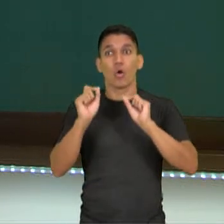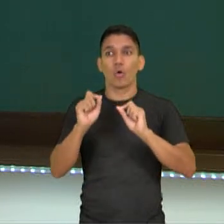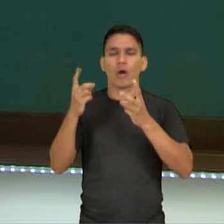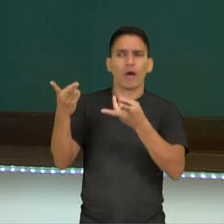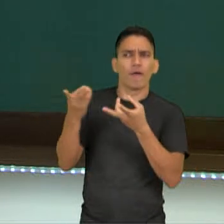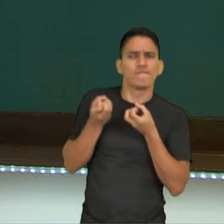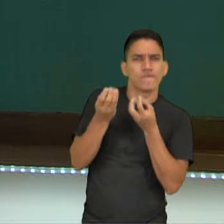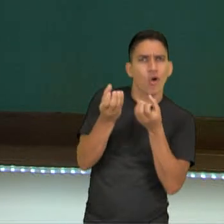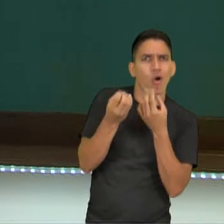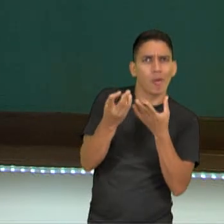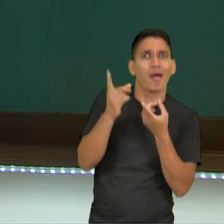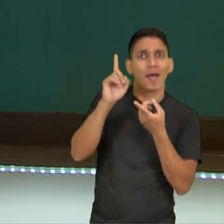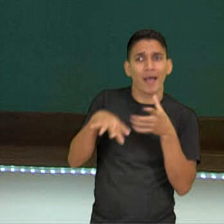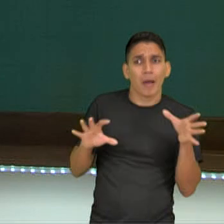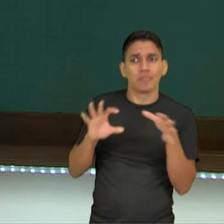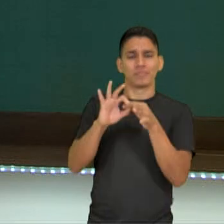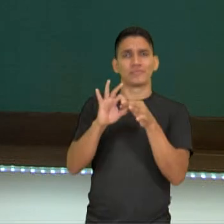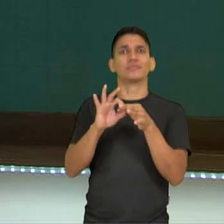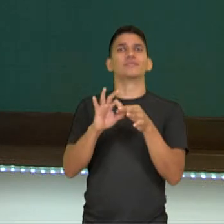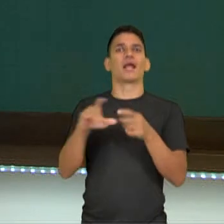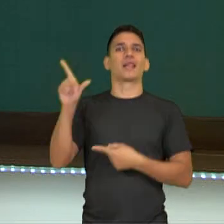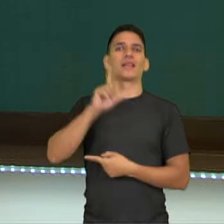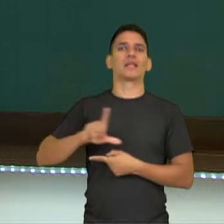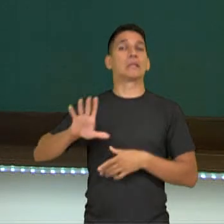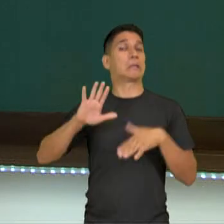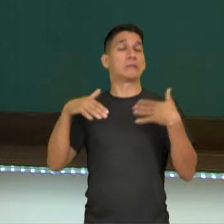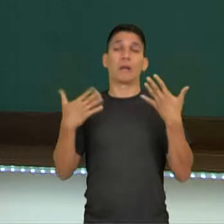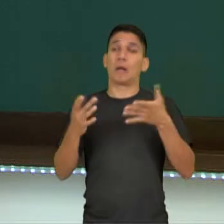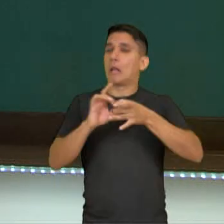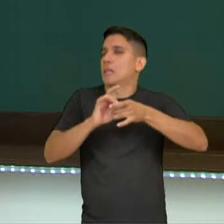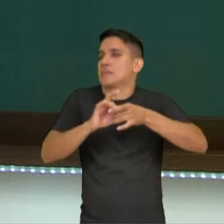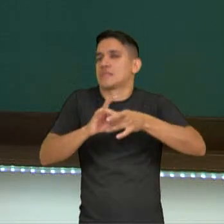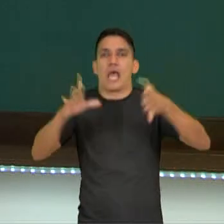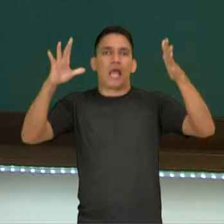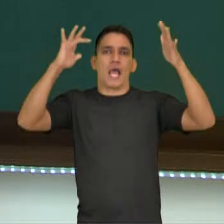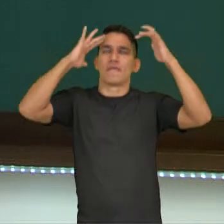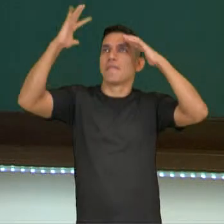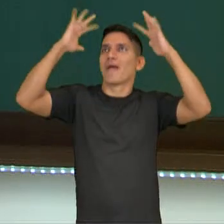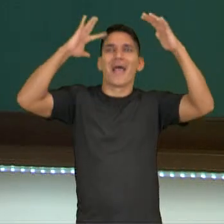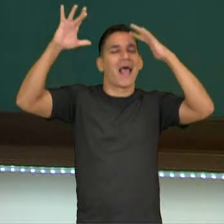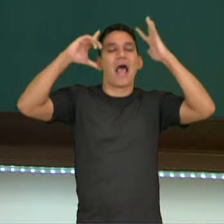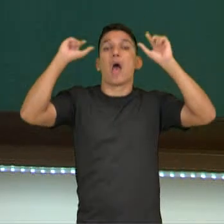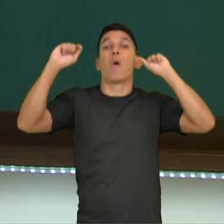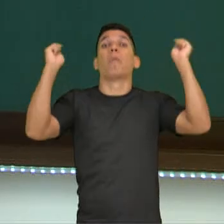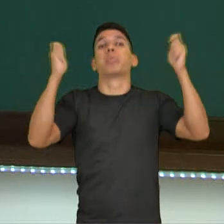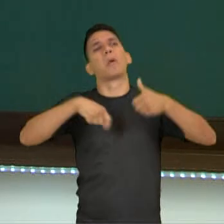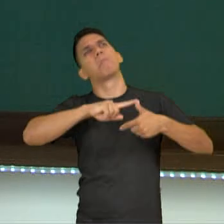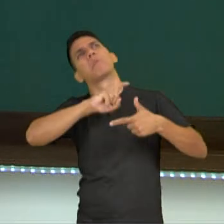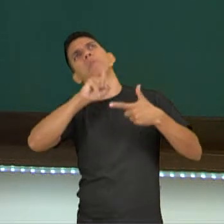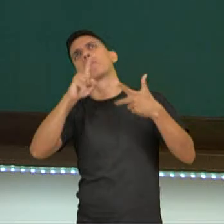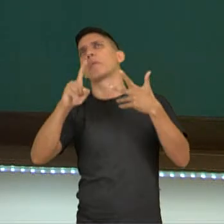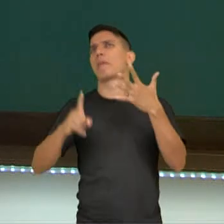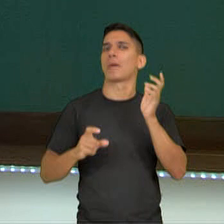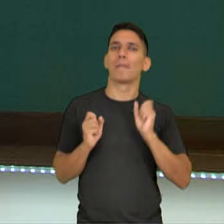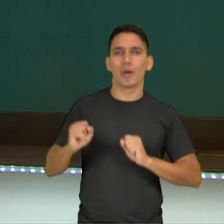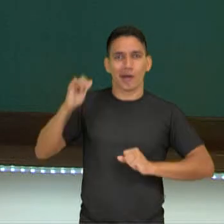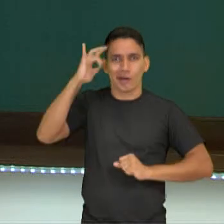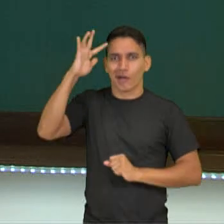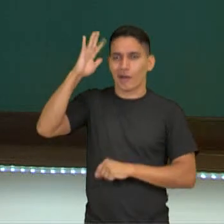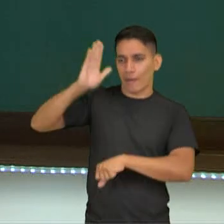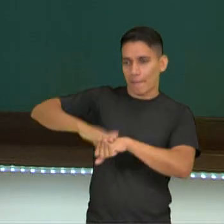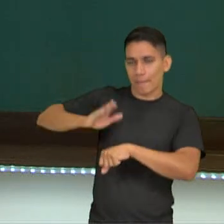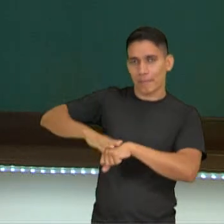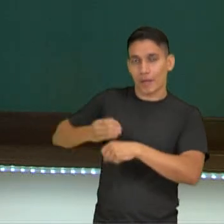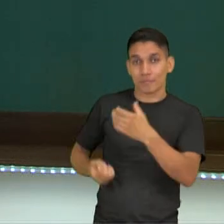num texto literário e aí não tem limites, né, para pensar aí na ficção e nas possibilidades de fantasia, imaginação